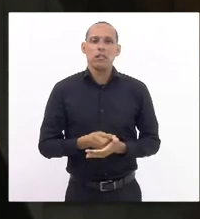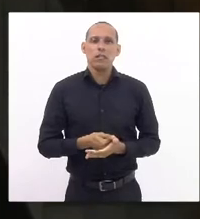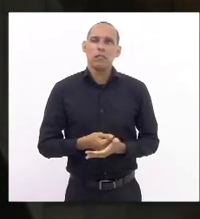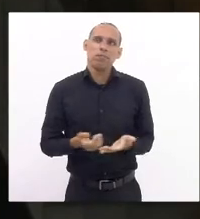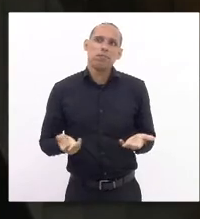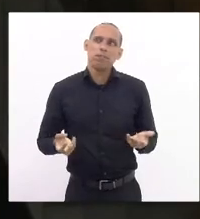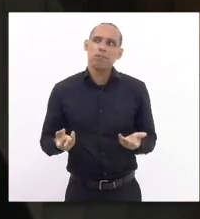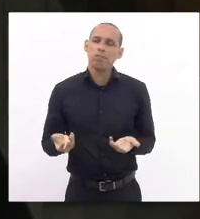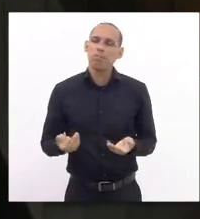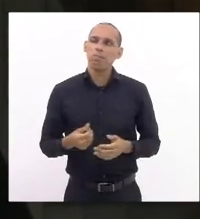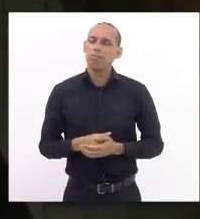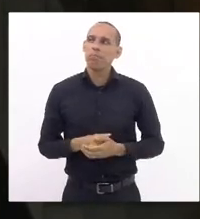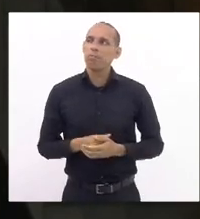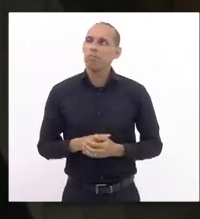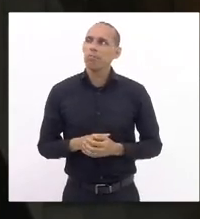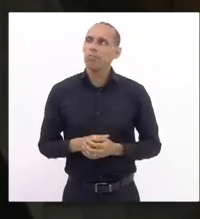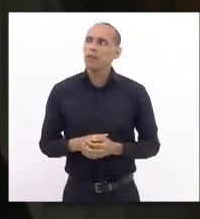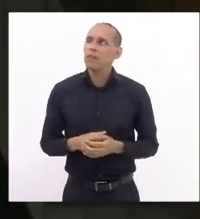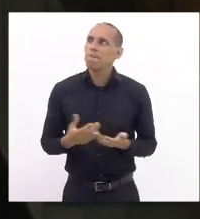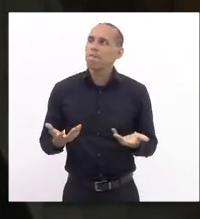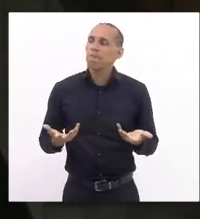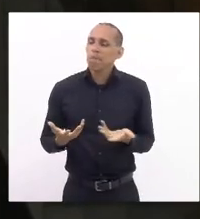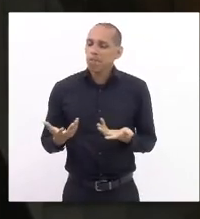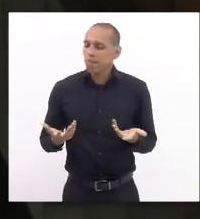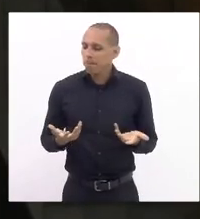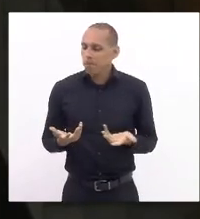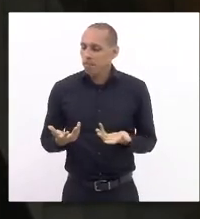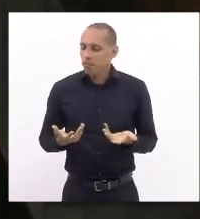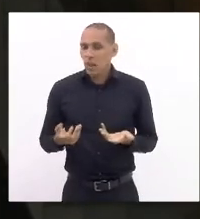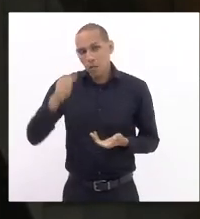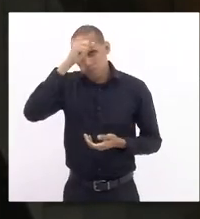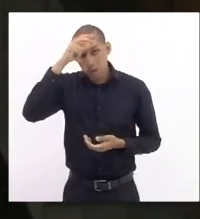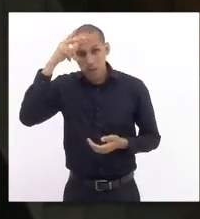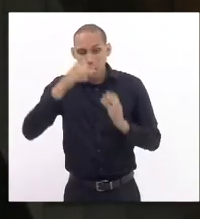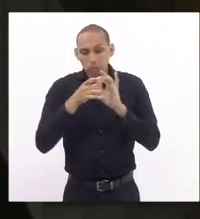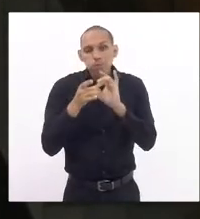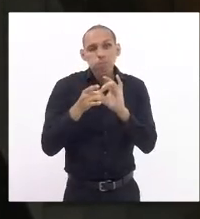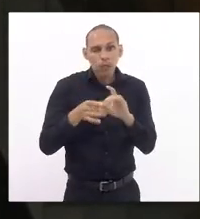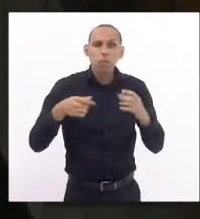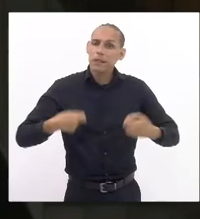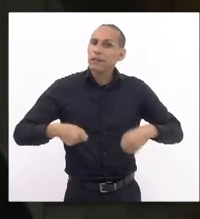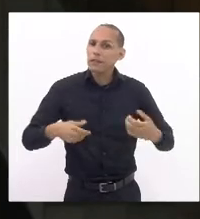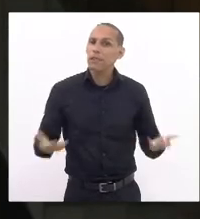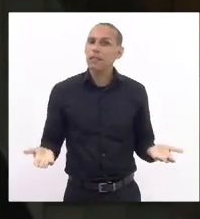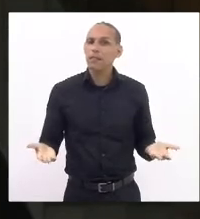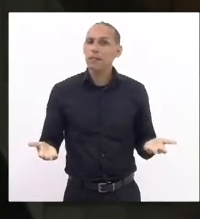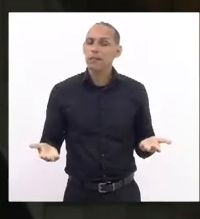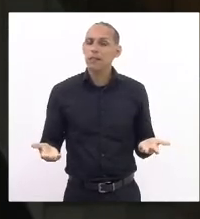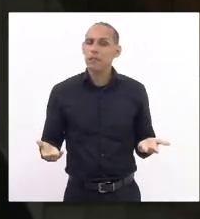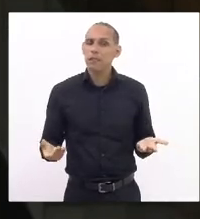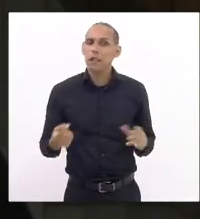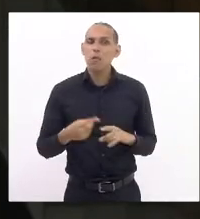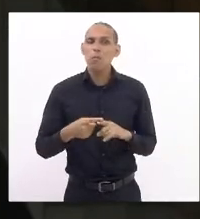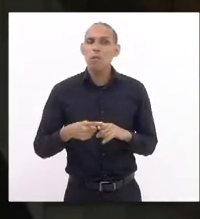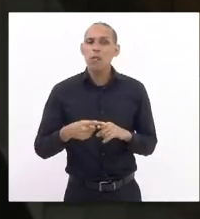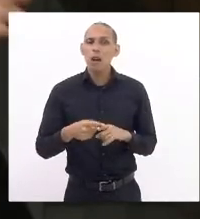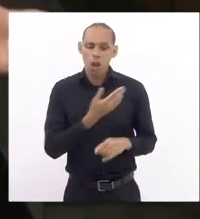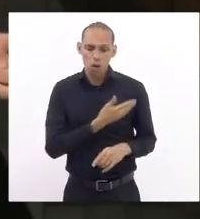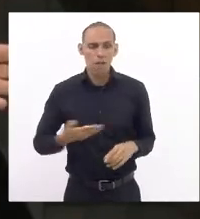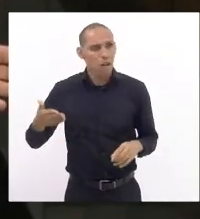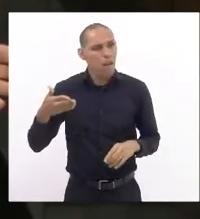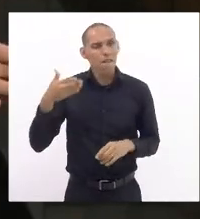digamos assim, sem que a prefeitura seja envolvida nas decisões. Porque eles estão lá transitoriamente, já vou concluir, eles